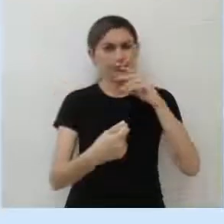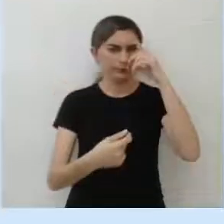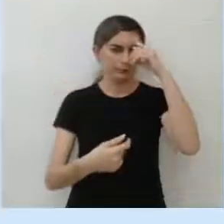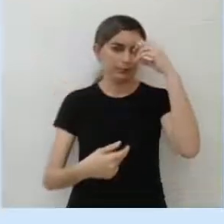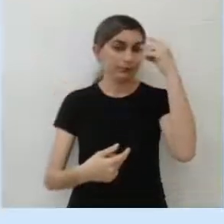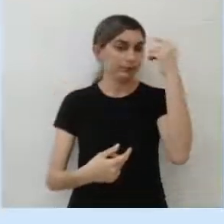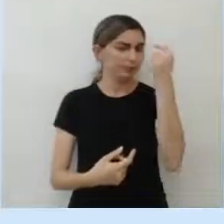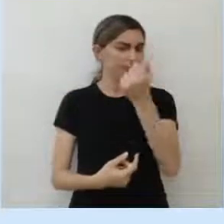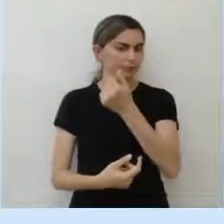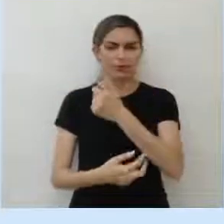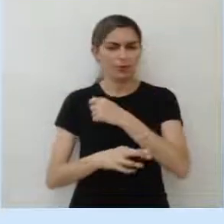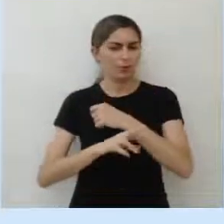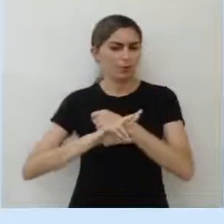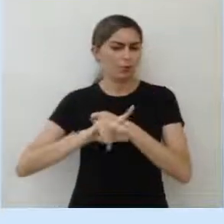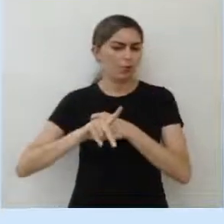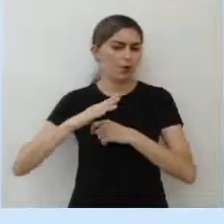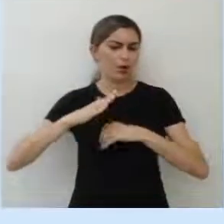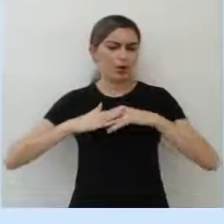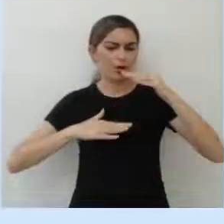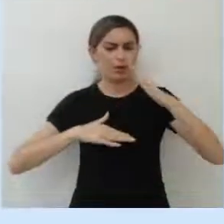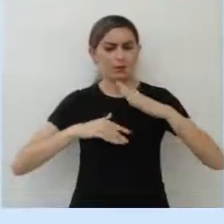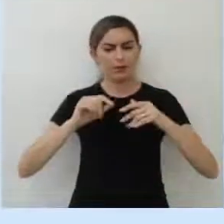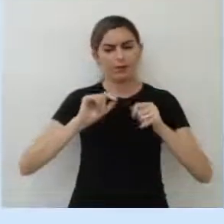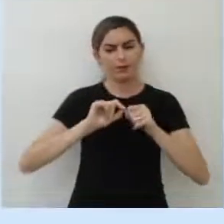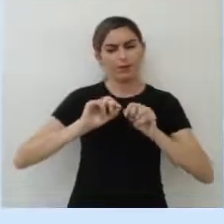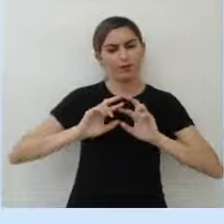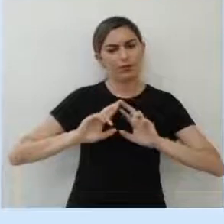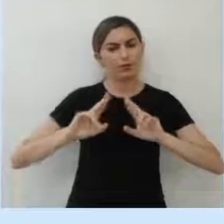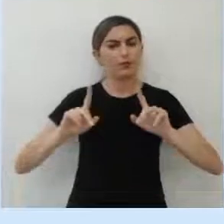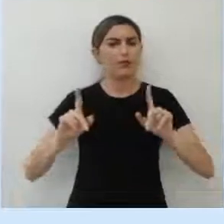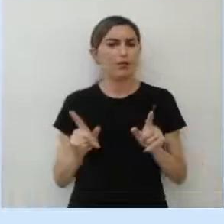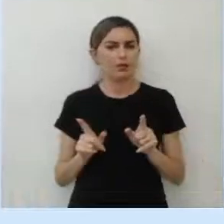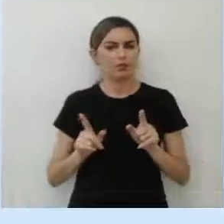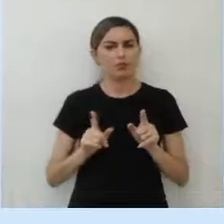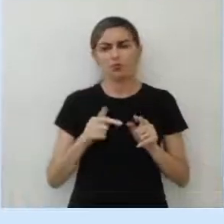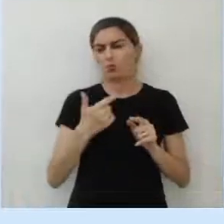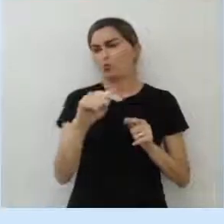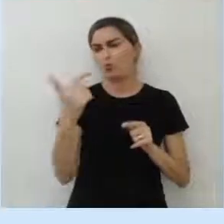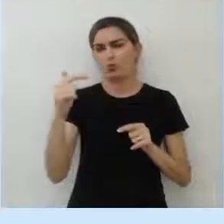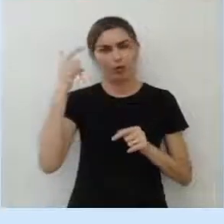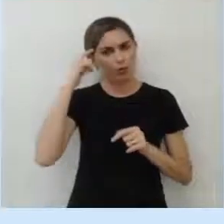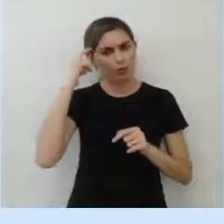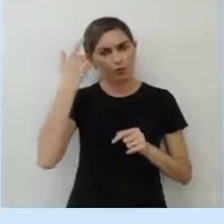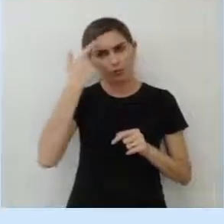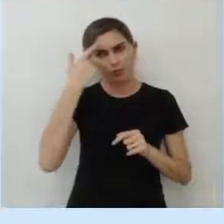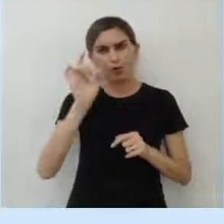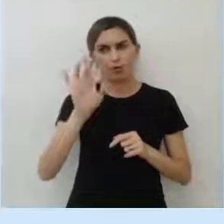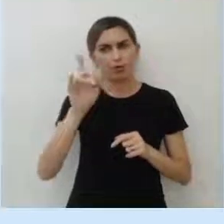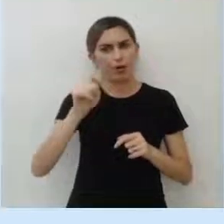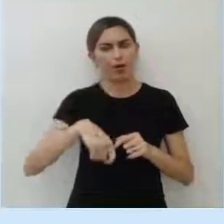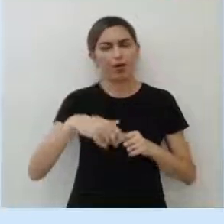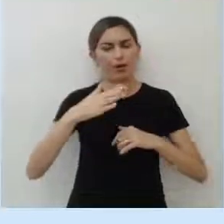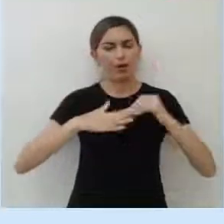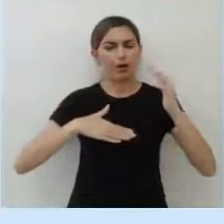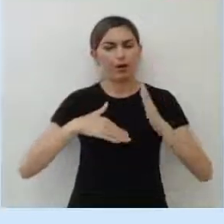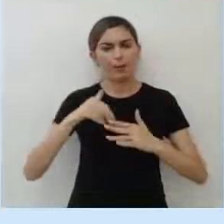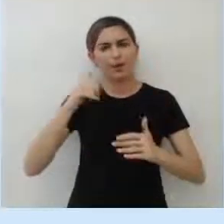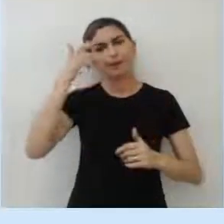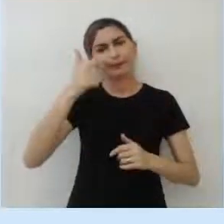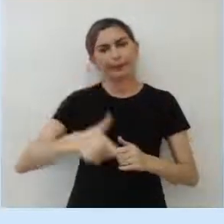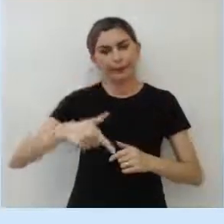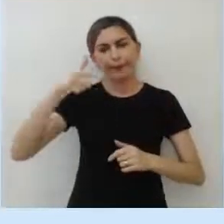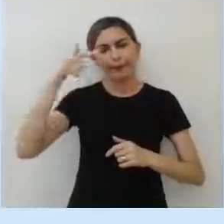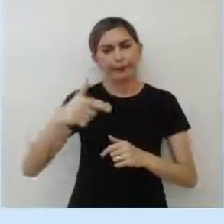Não é capaz de fazer de outro modo. Gente que não tem dúvida só é capaz de